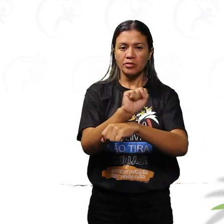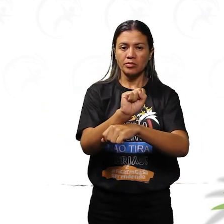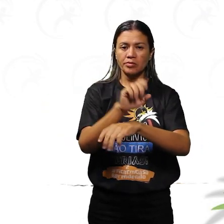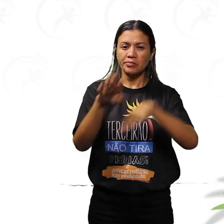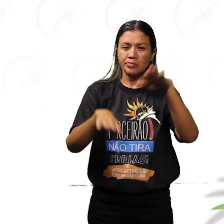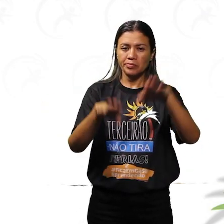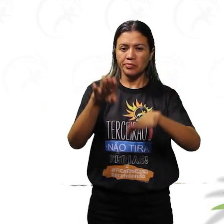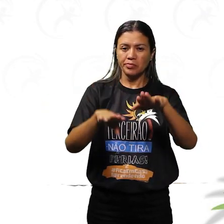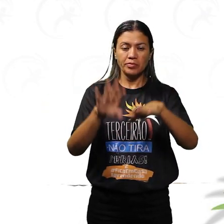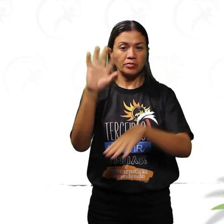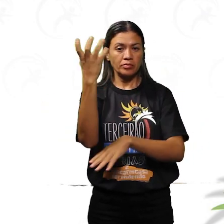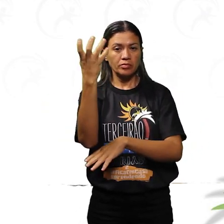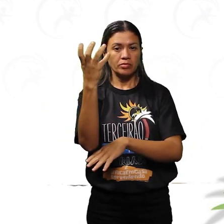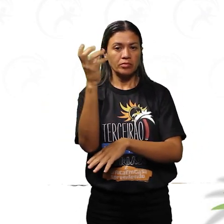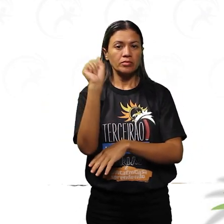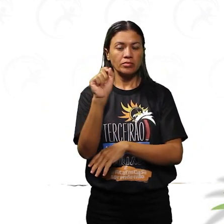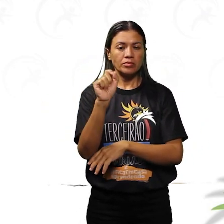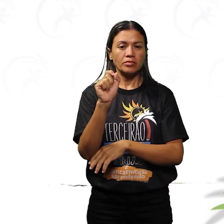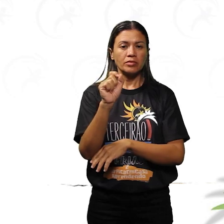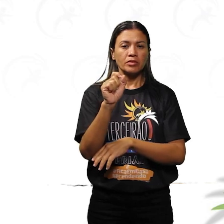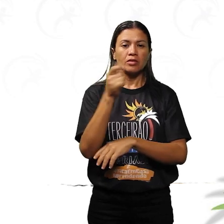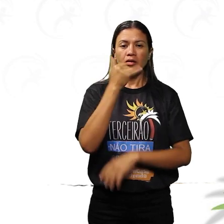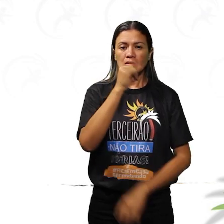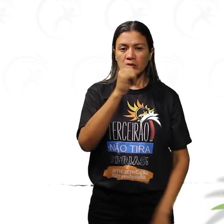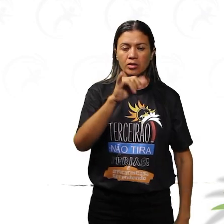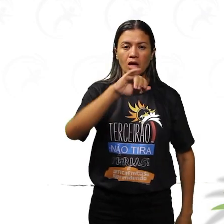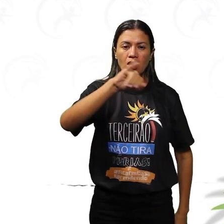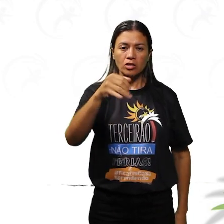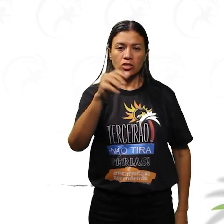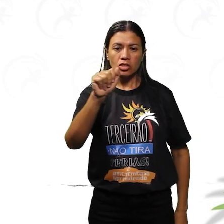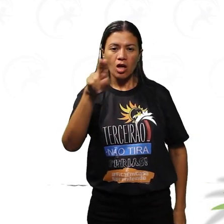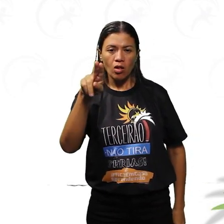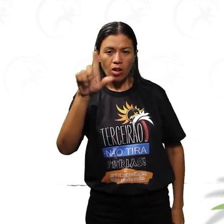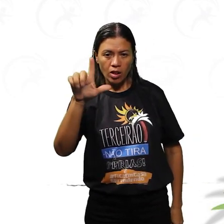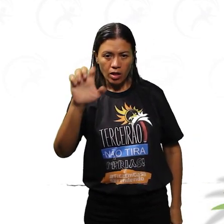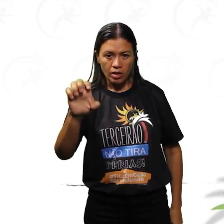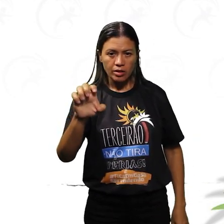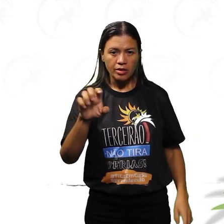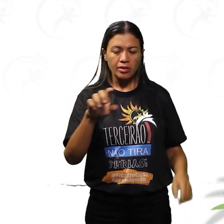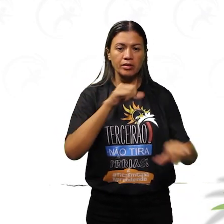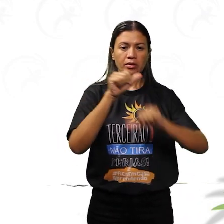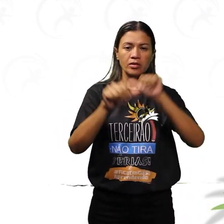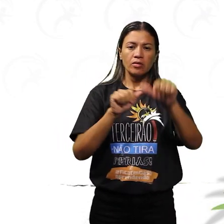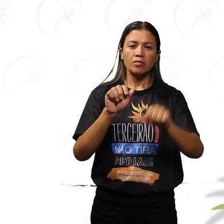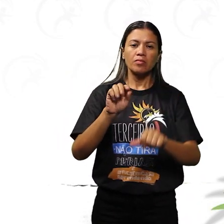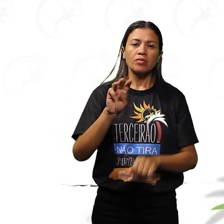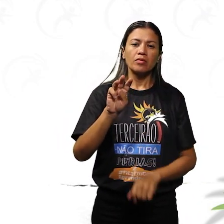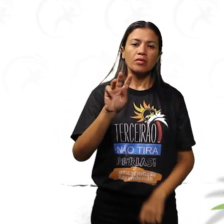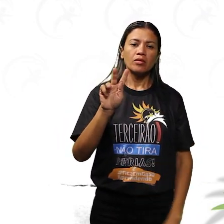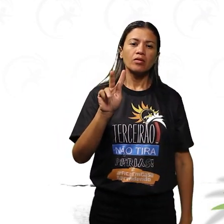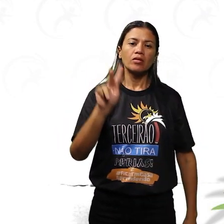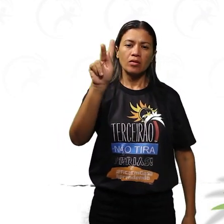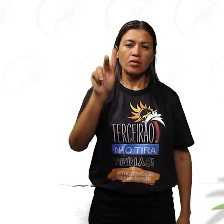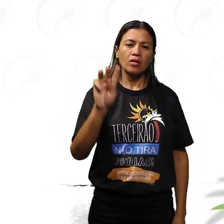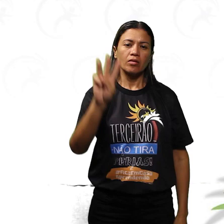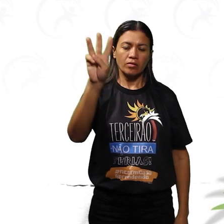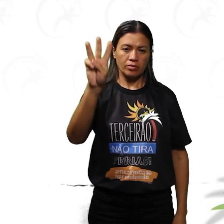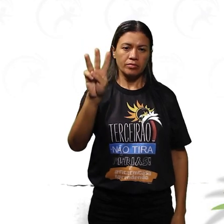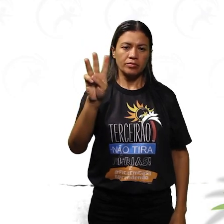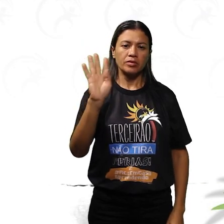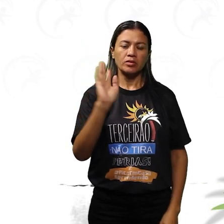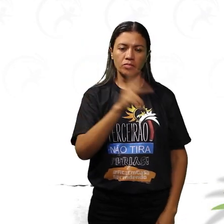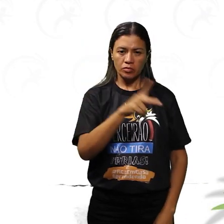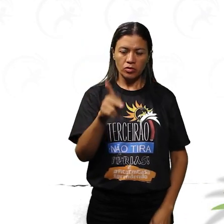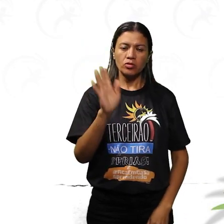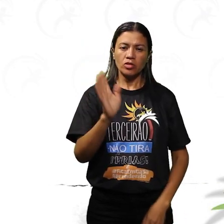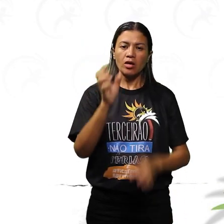geralmente isso ocorre em que quando a tua energia está em joule, isso vai dar watts, né? Se você já estudou mecânica com o seu professor, ele já te ensinou essa